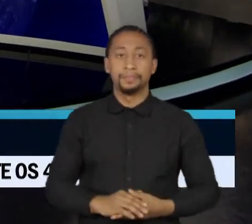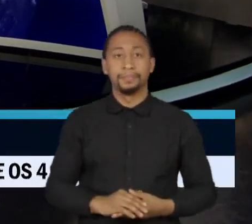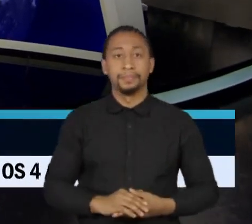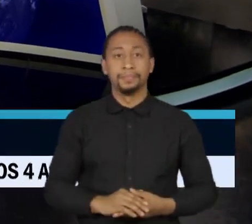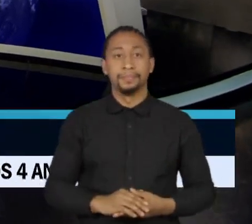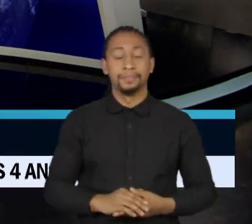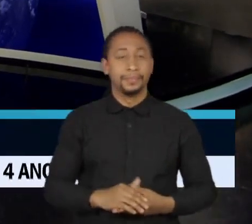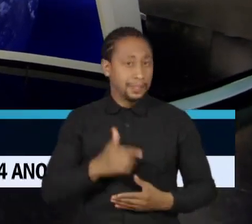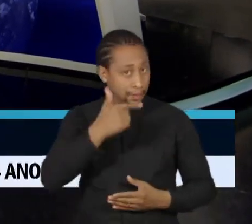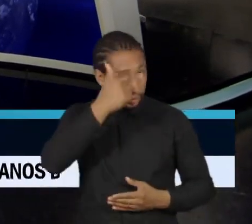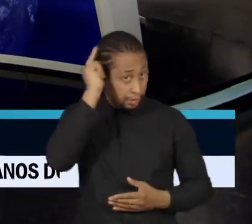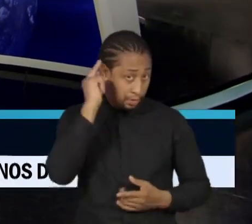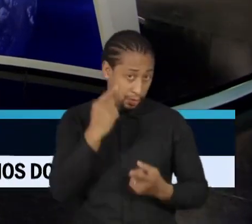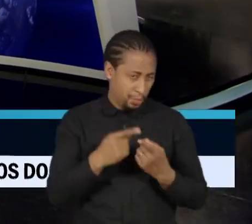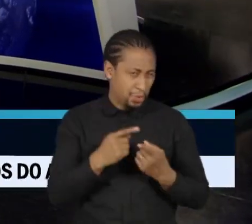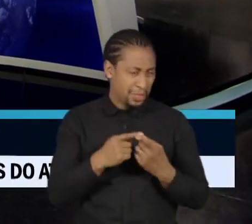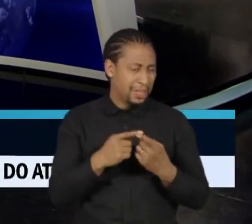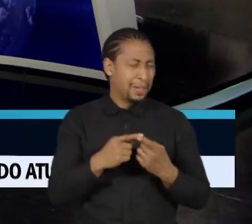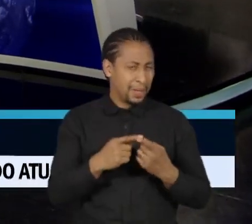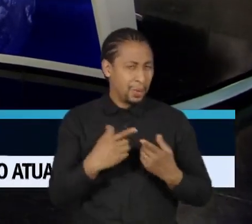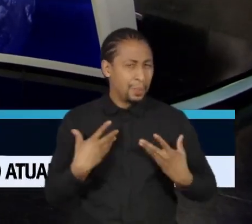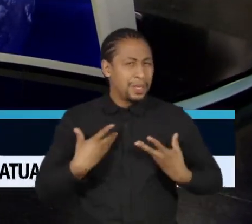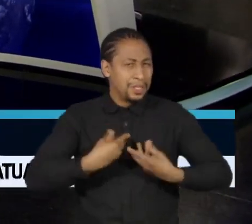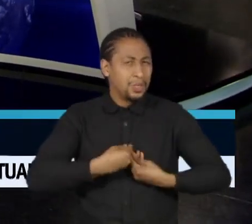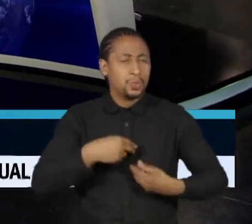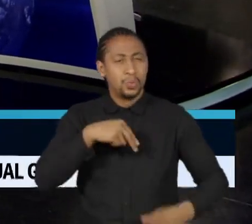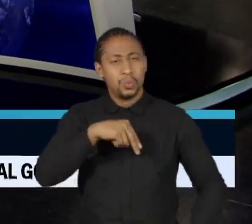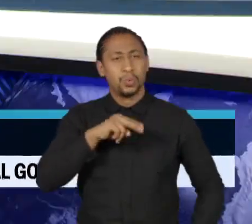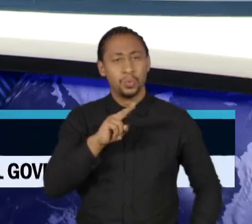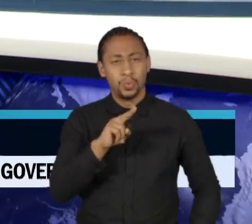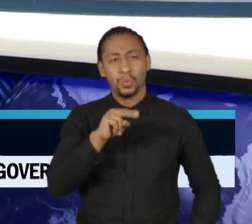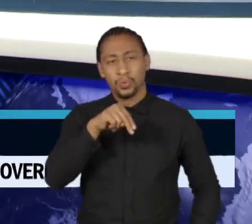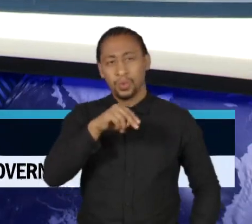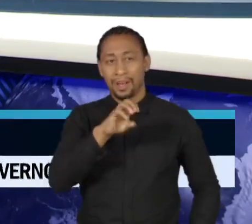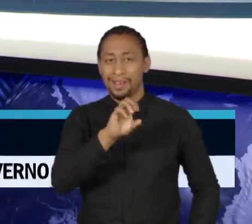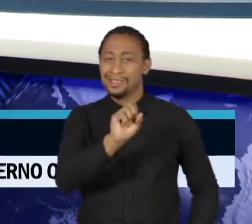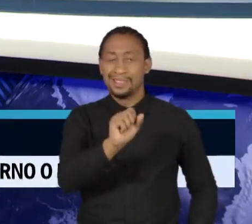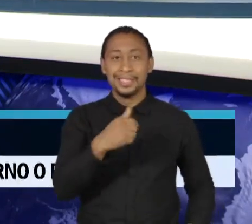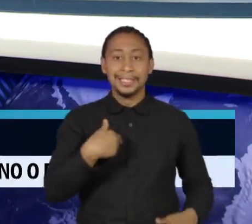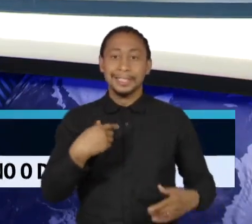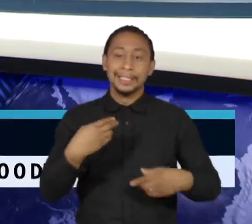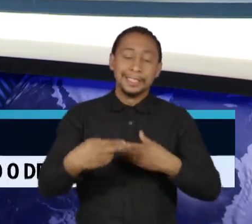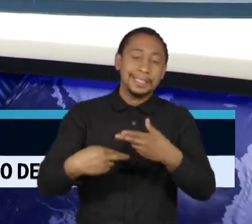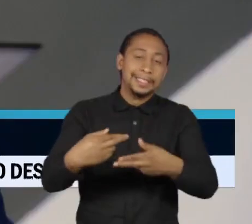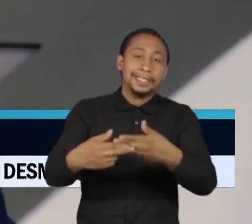Tasso, por que que o ministro Nunes Marques vem esbarrando há tanto tempo essa discussão no Supremo?